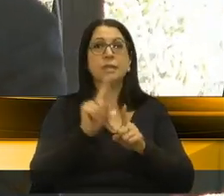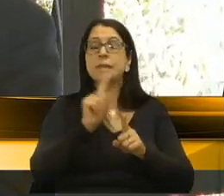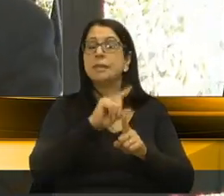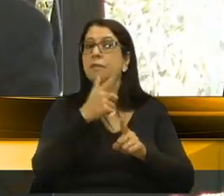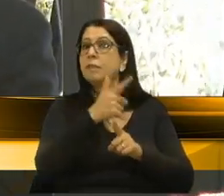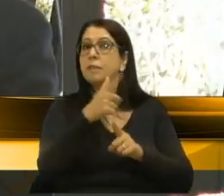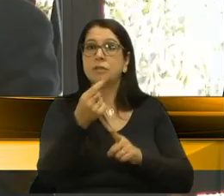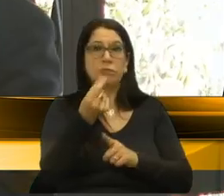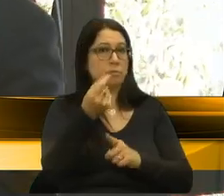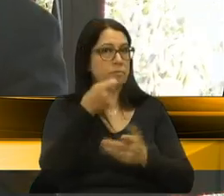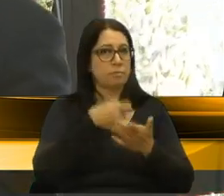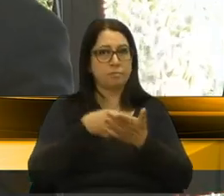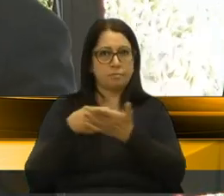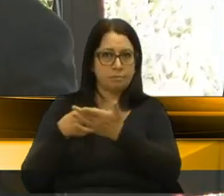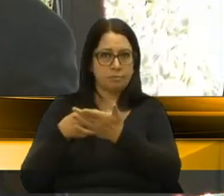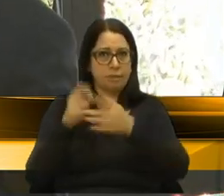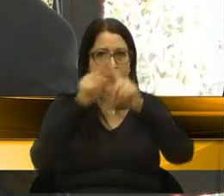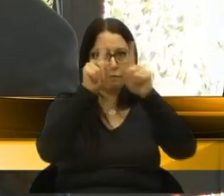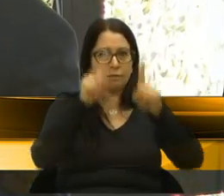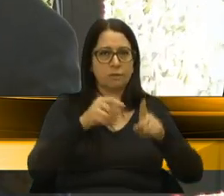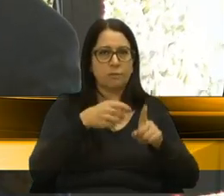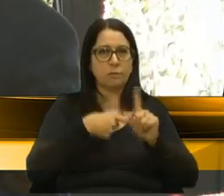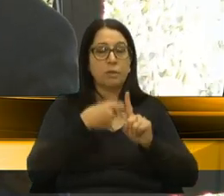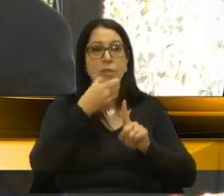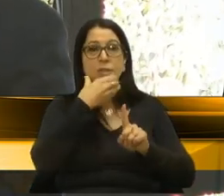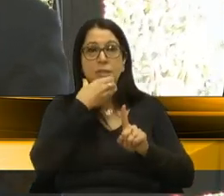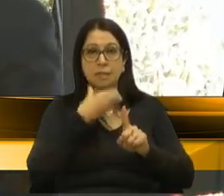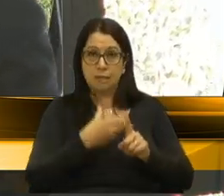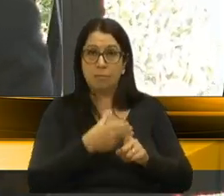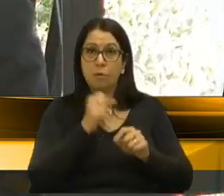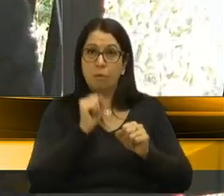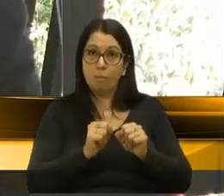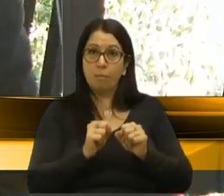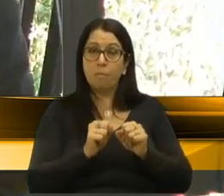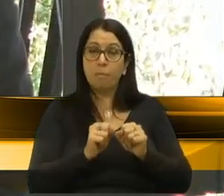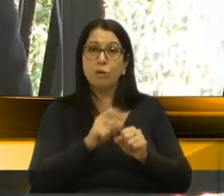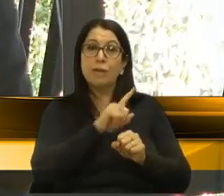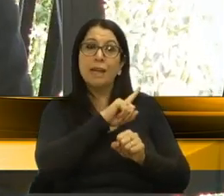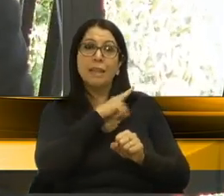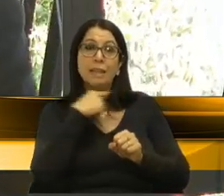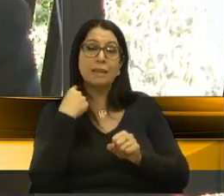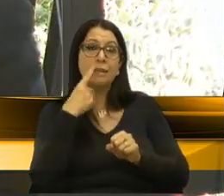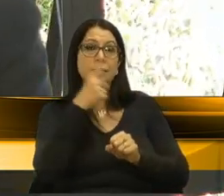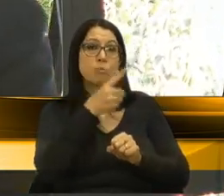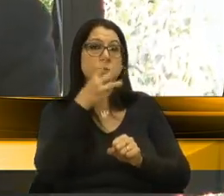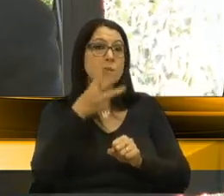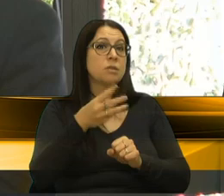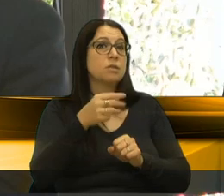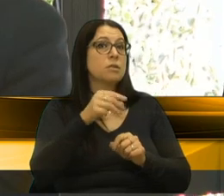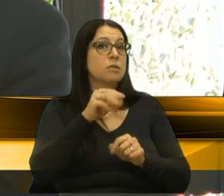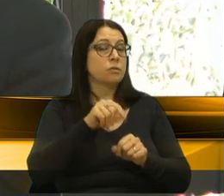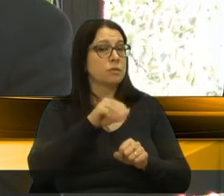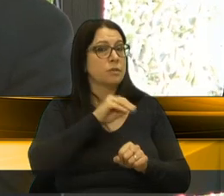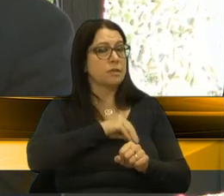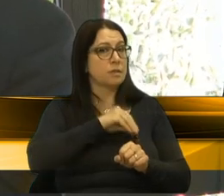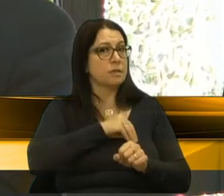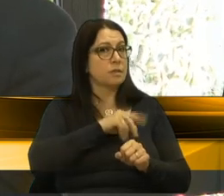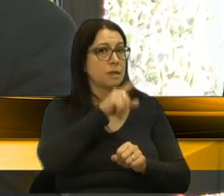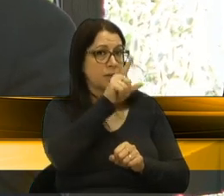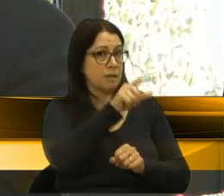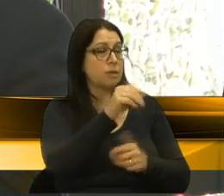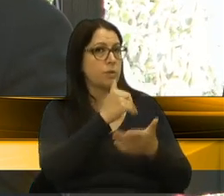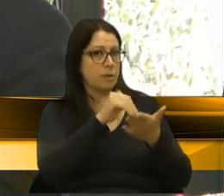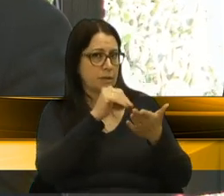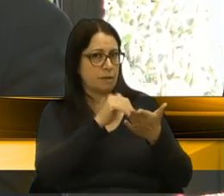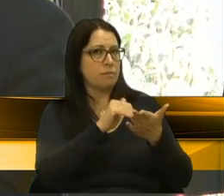ter dinheiro para o pagamento dos servidores em dezembro. Pode haver atraso de 13º salário. Palavras do secretário da Fazenda, que